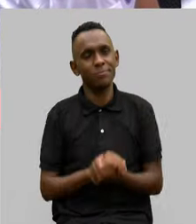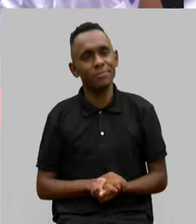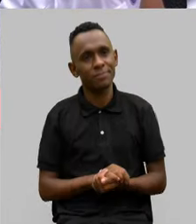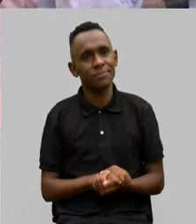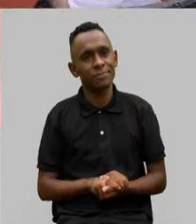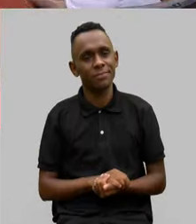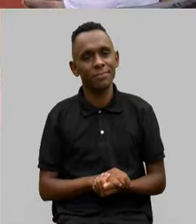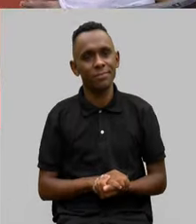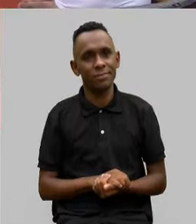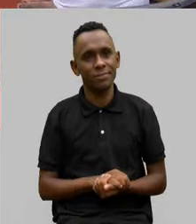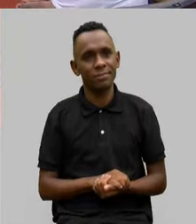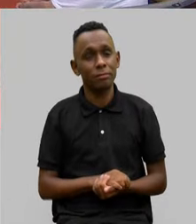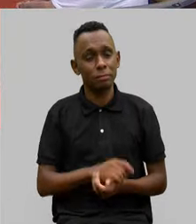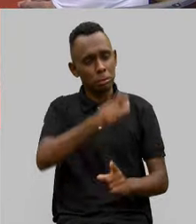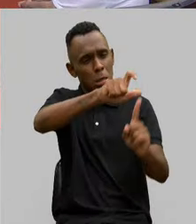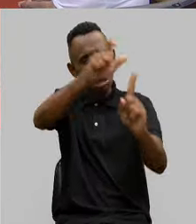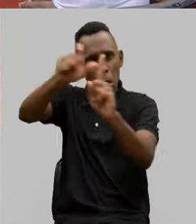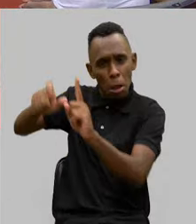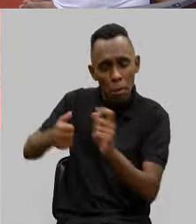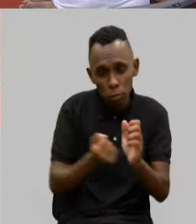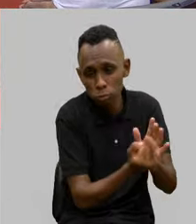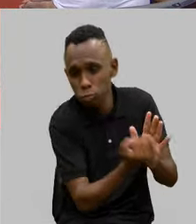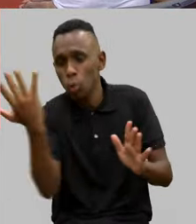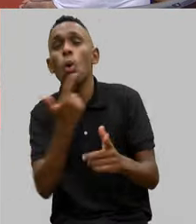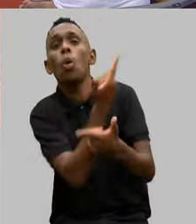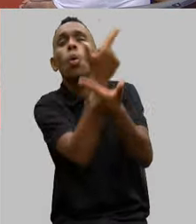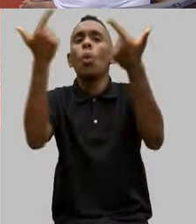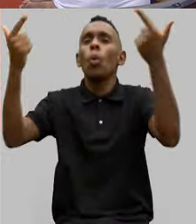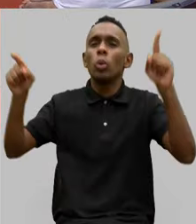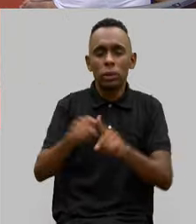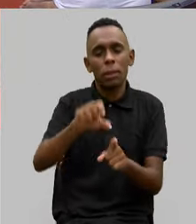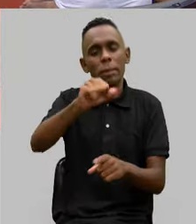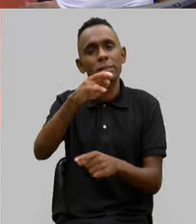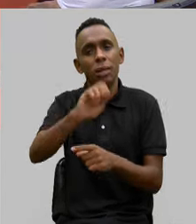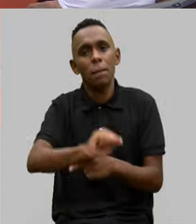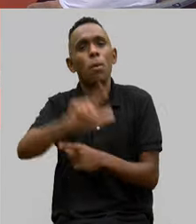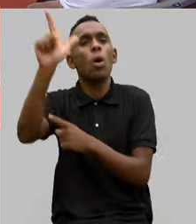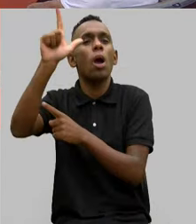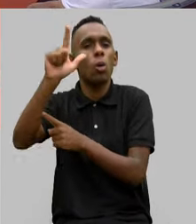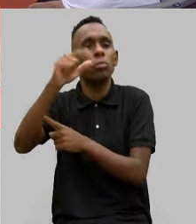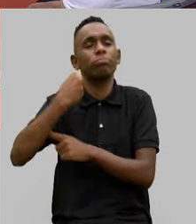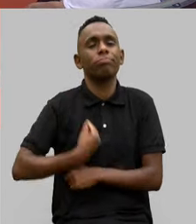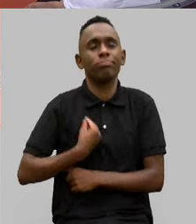presente por eles e por tantos outros Samuel presente